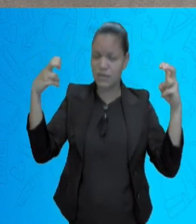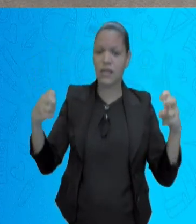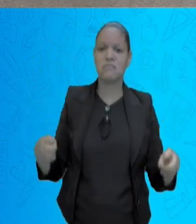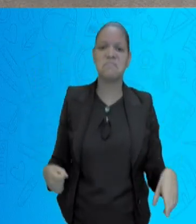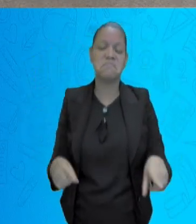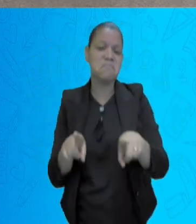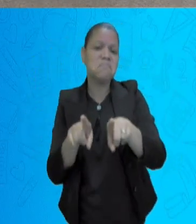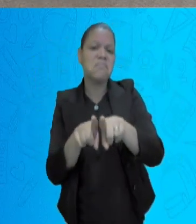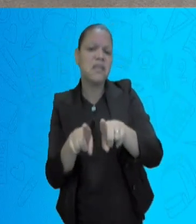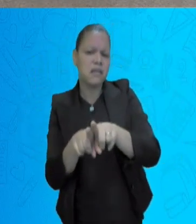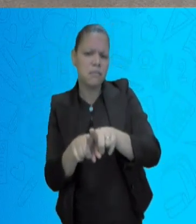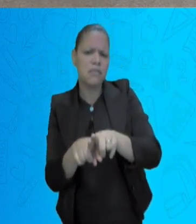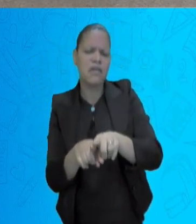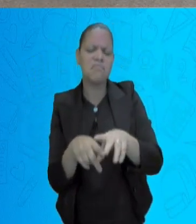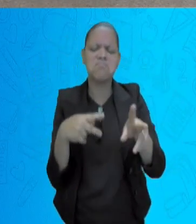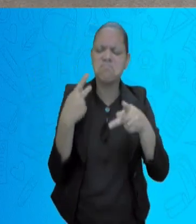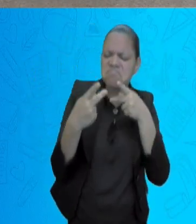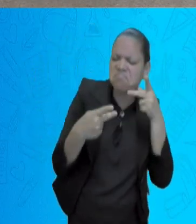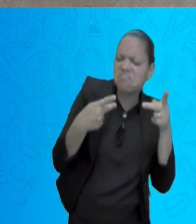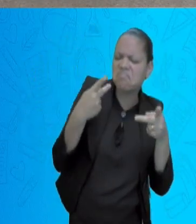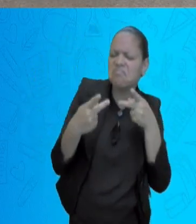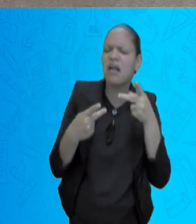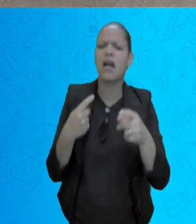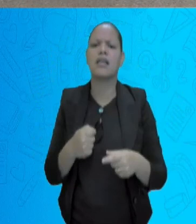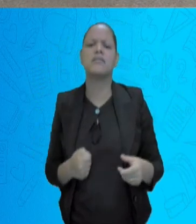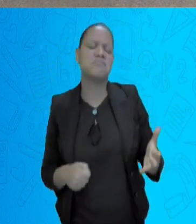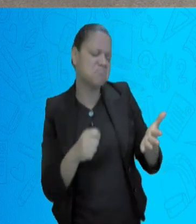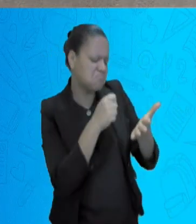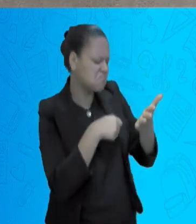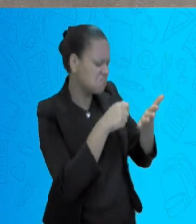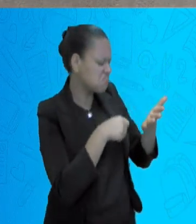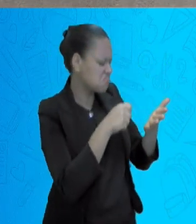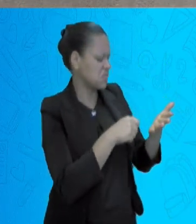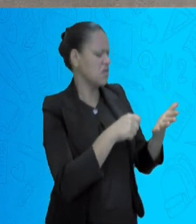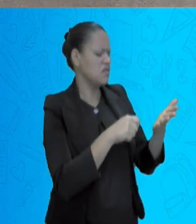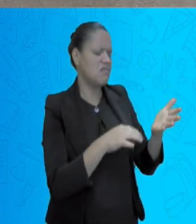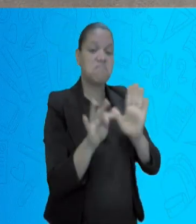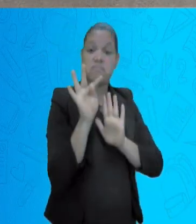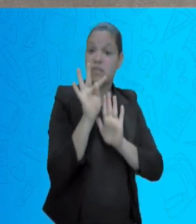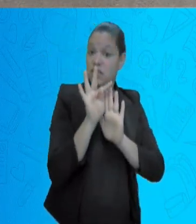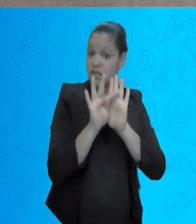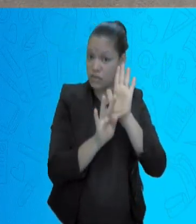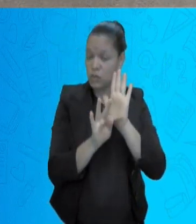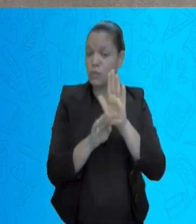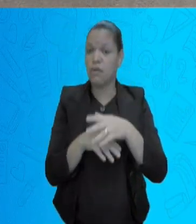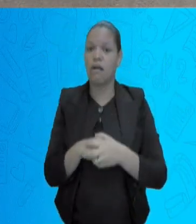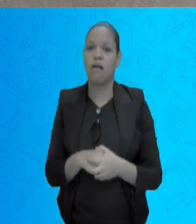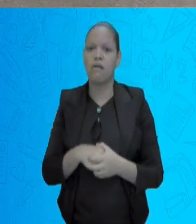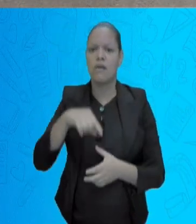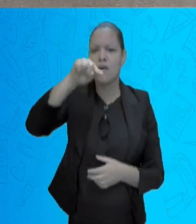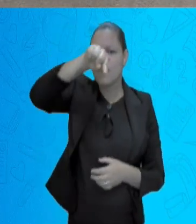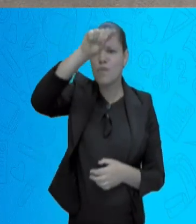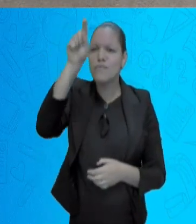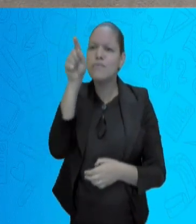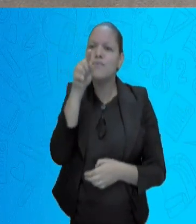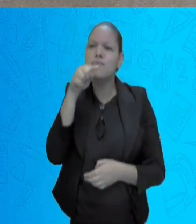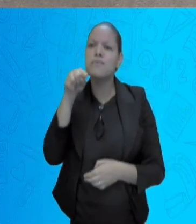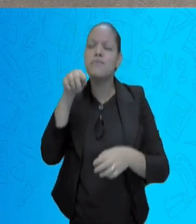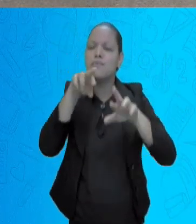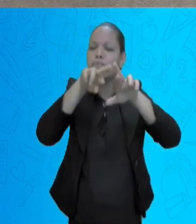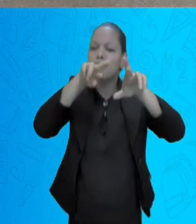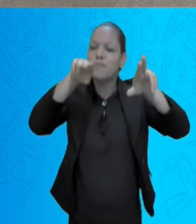diz respeito à produção textual. Por quê? Sobre pontuação. Nós também tivemos essa aula